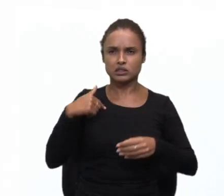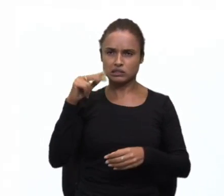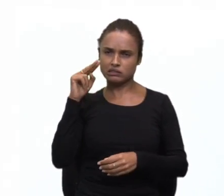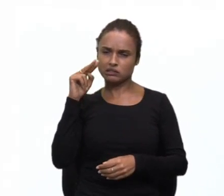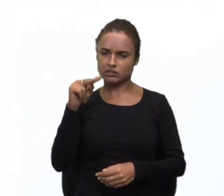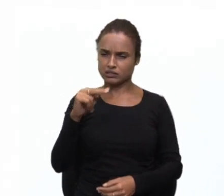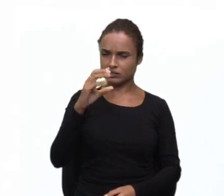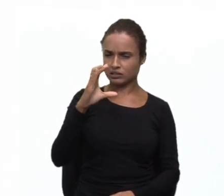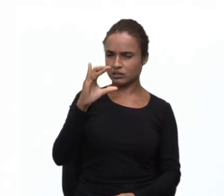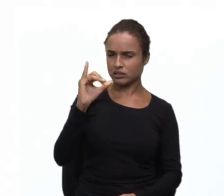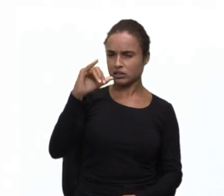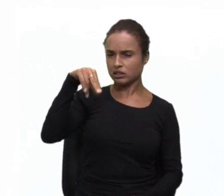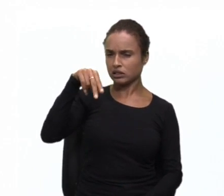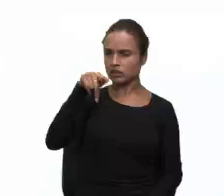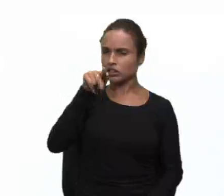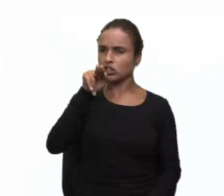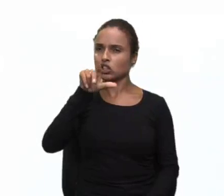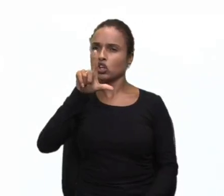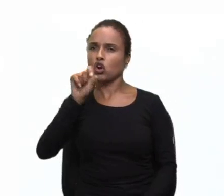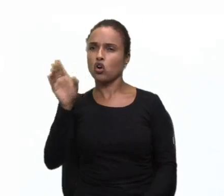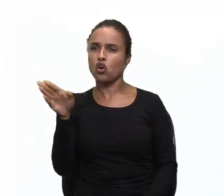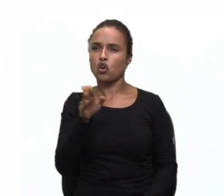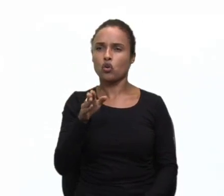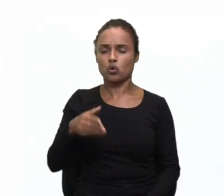estão craques nisso já, tá?